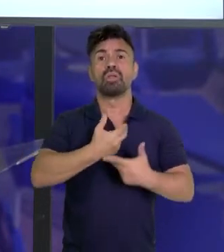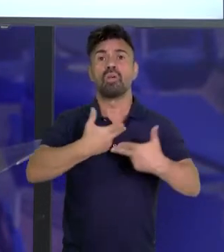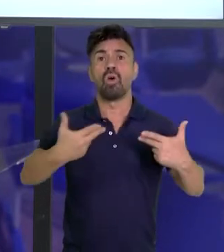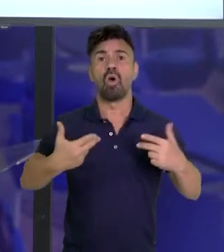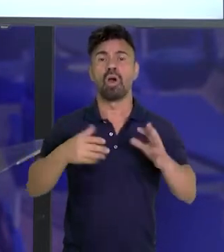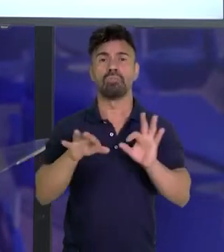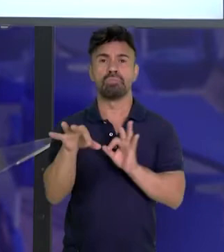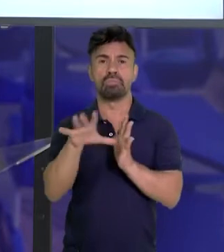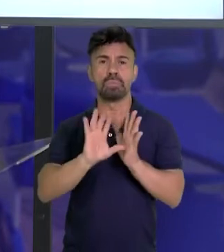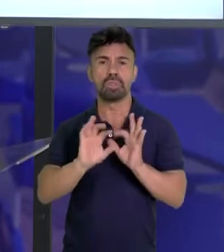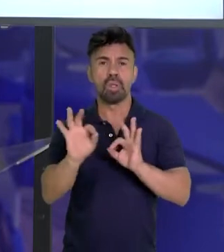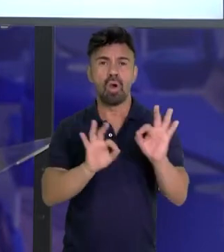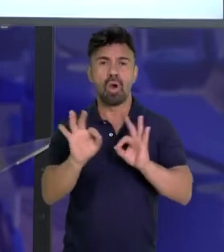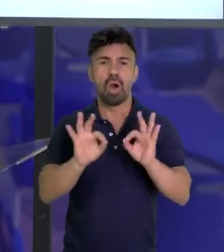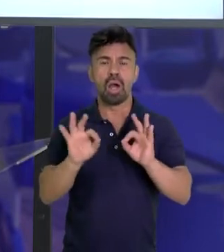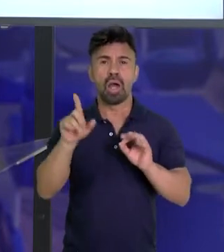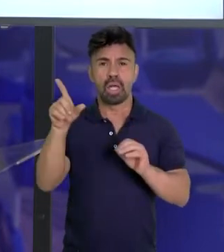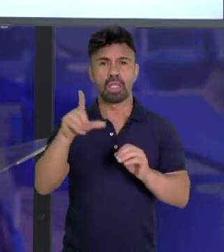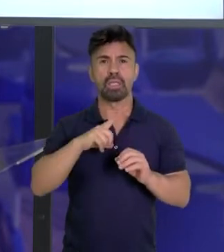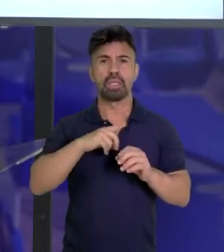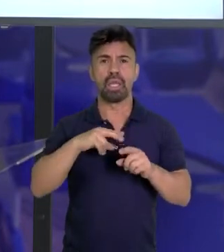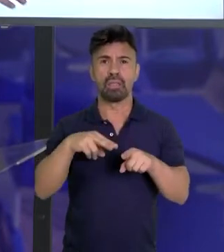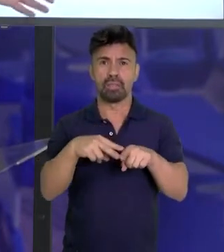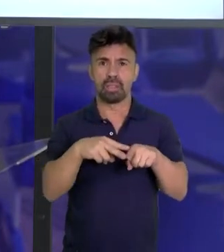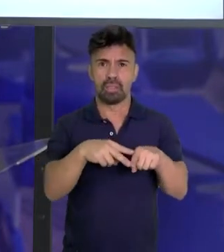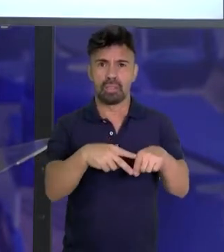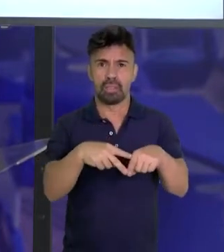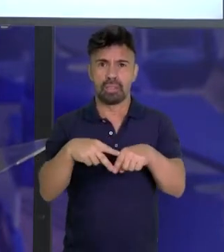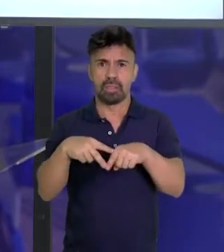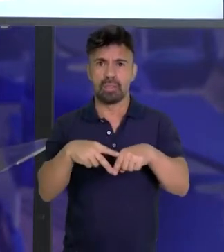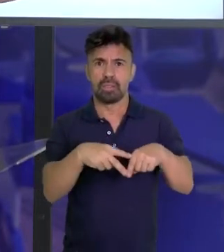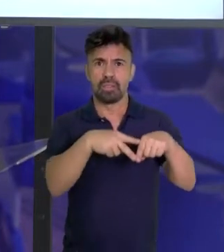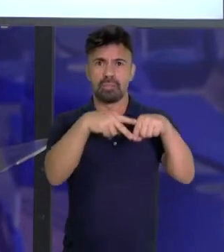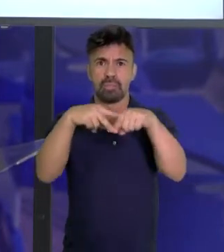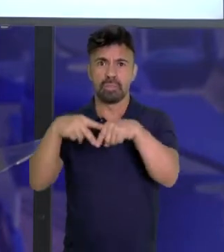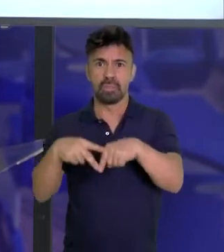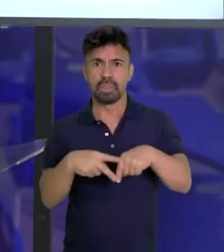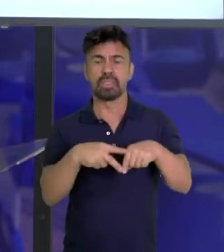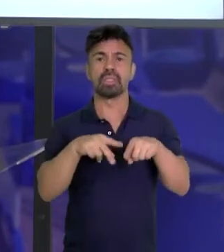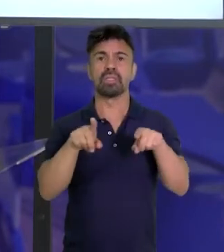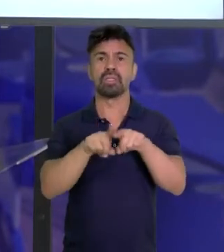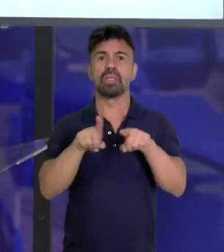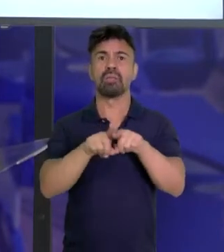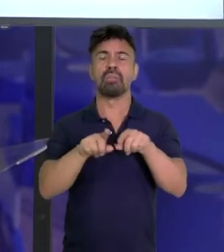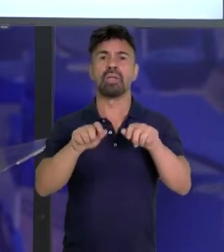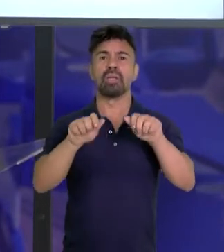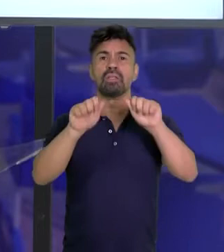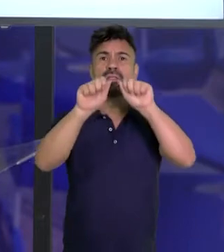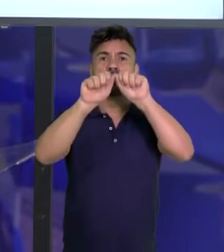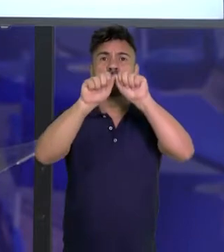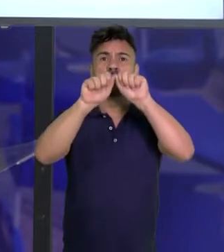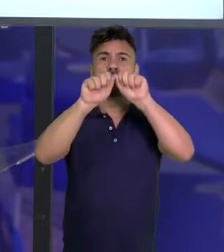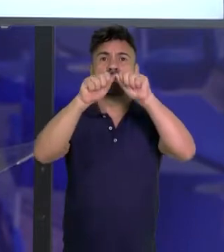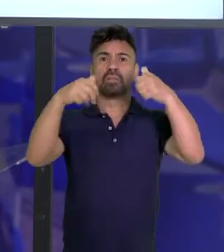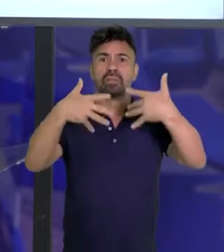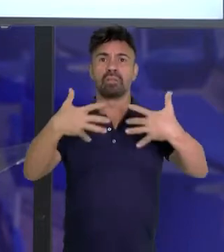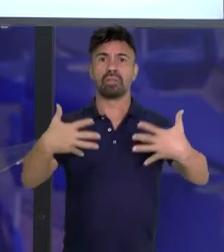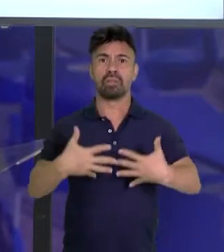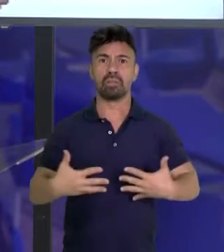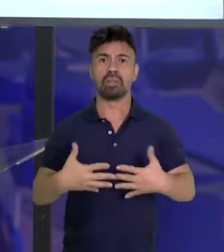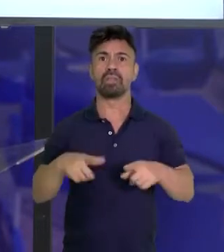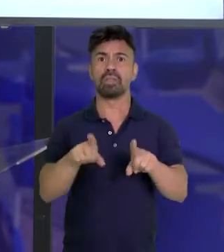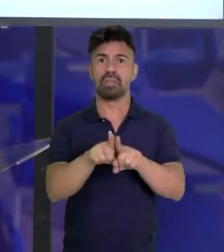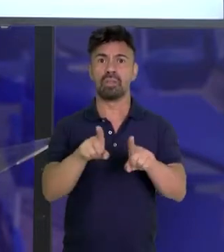forma organizada. Aqui tem um gráfico de pizza. Eu posso usar fluxogramas, como o que eu usei no slide anterior,